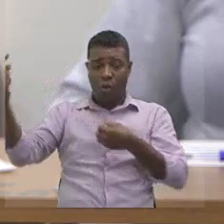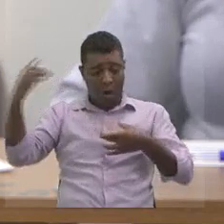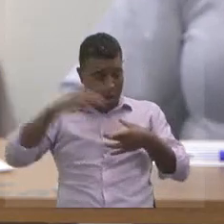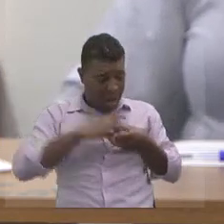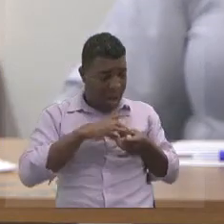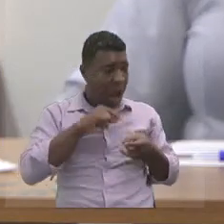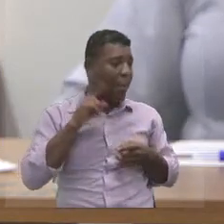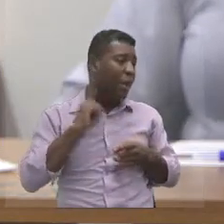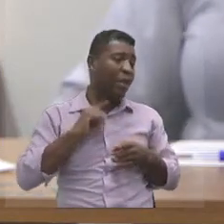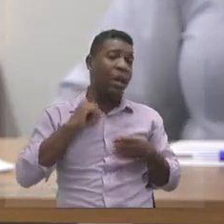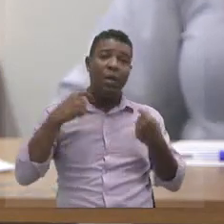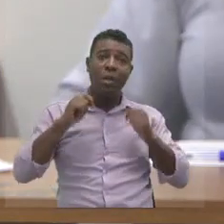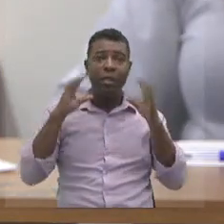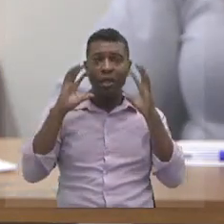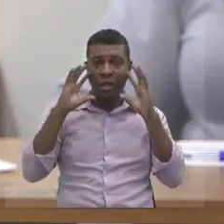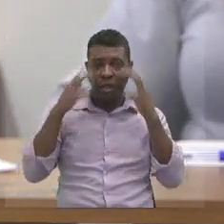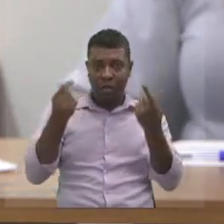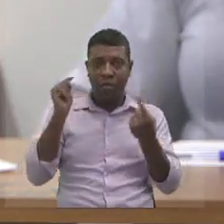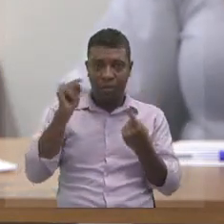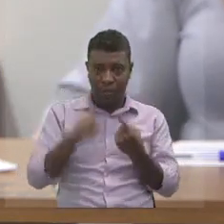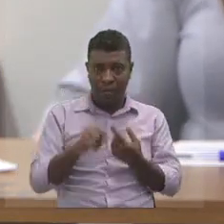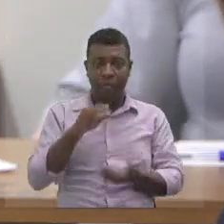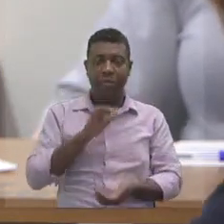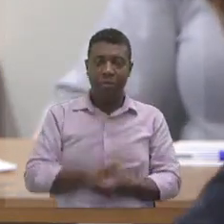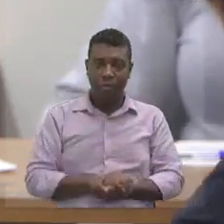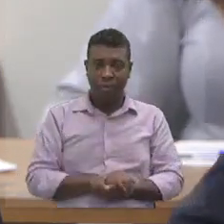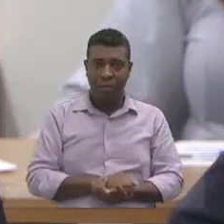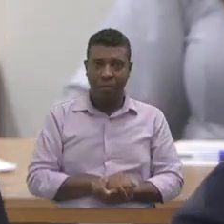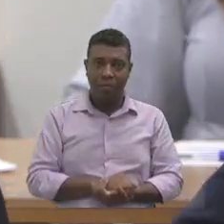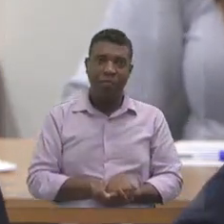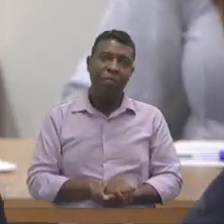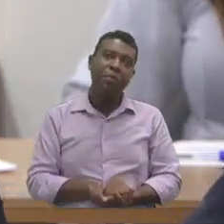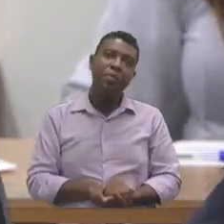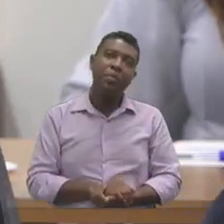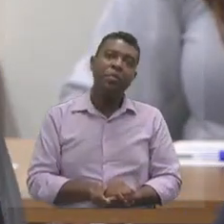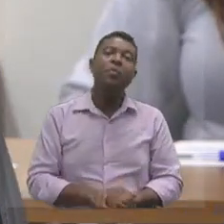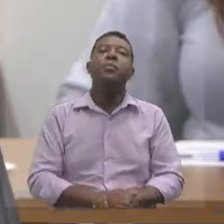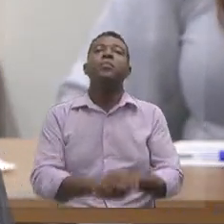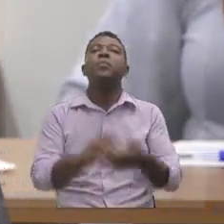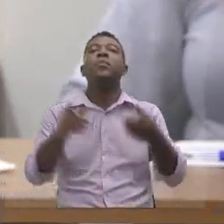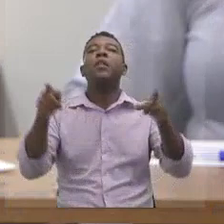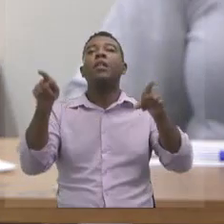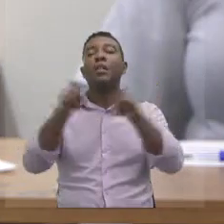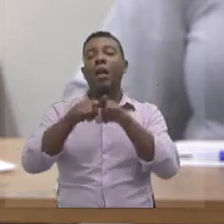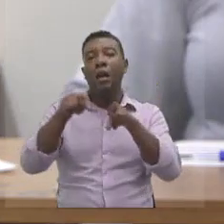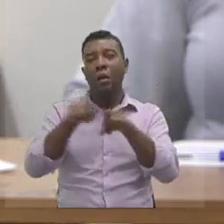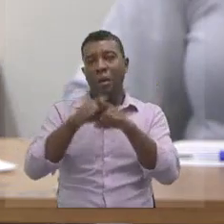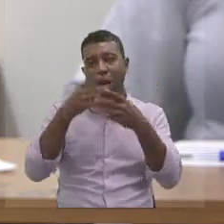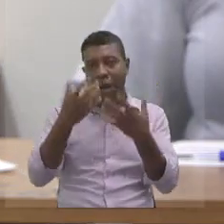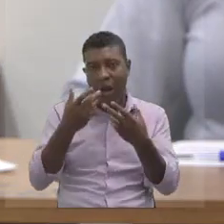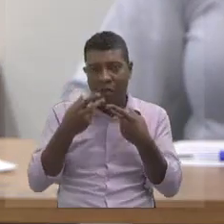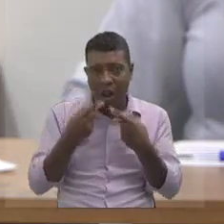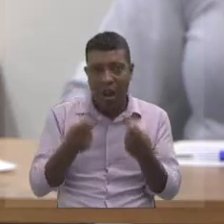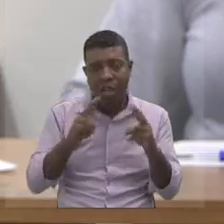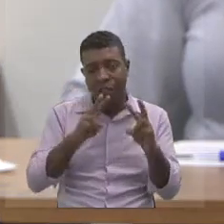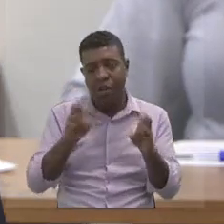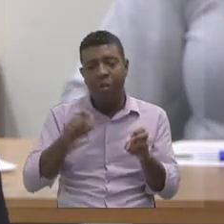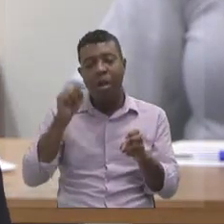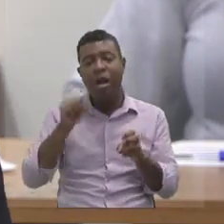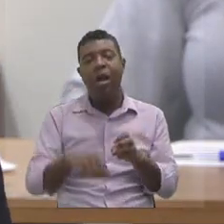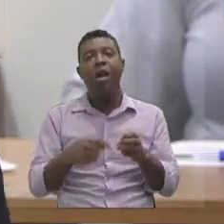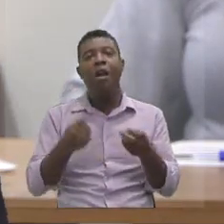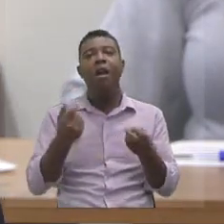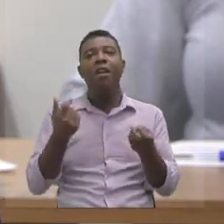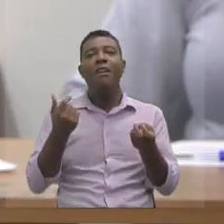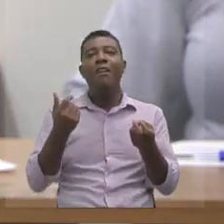emergente para essa situação também gostaria de destacar aqui que quem vive na região metropolitana sabe o caos que é